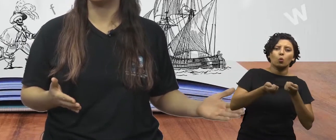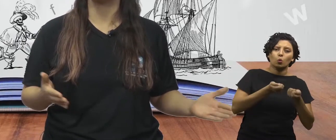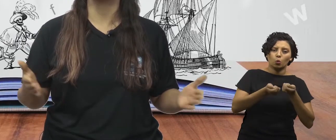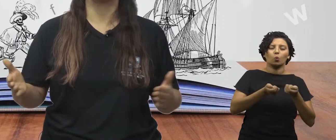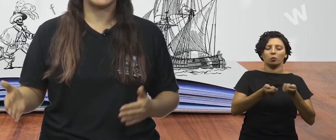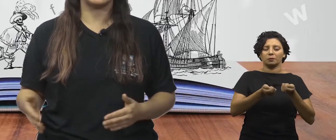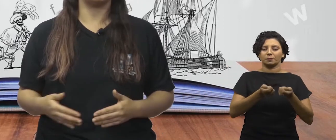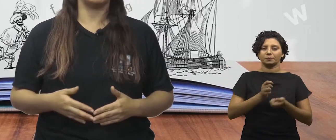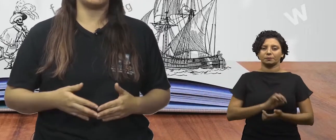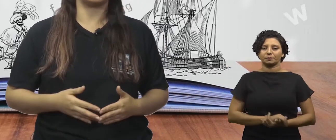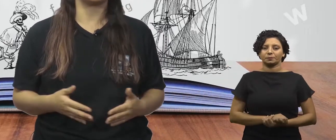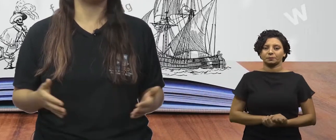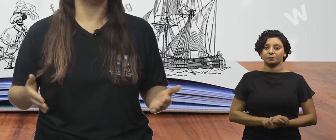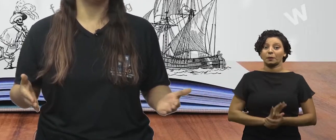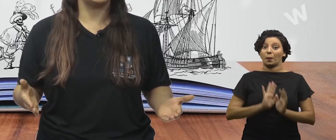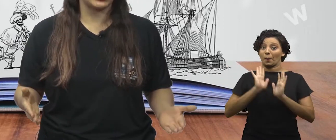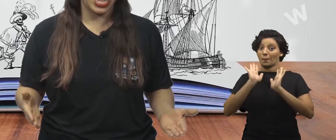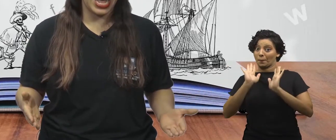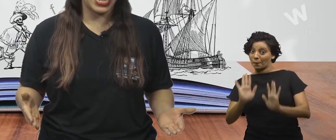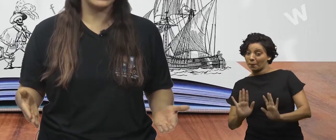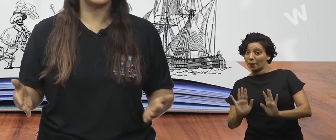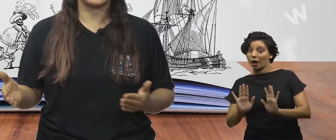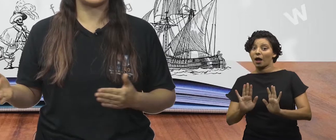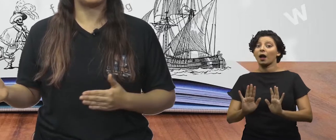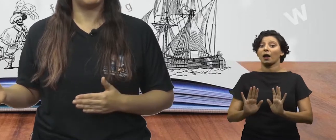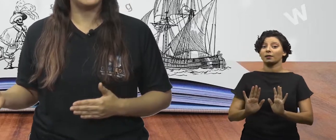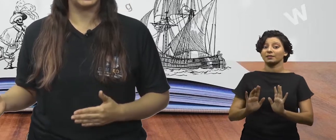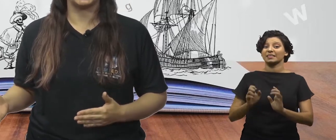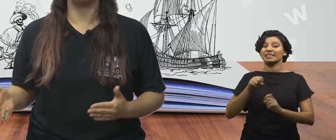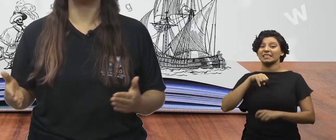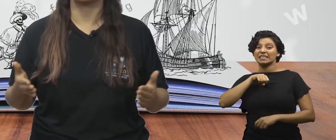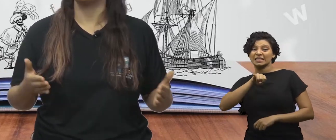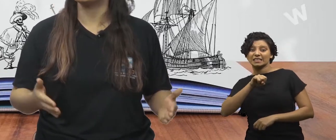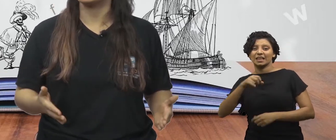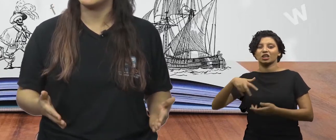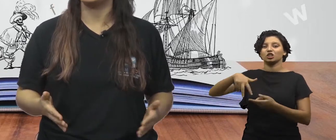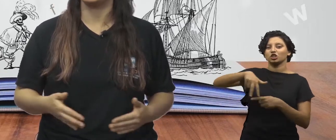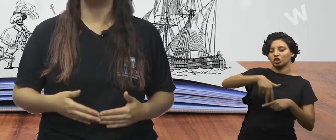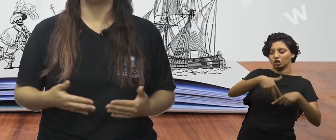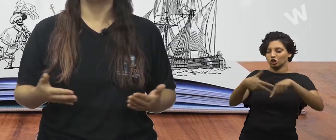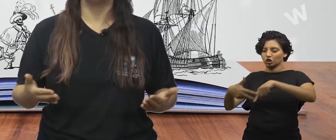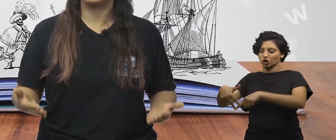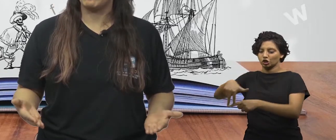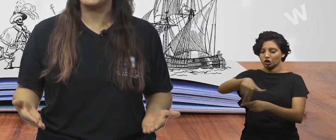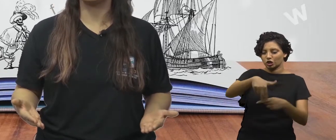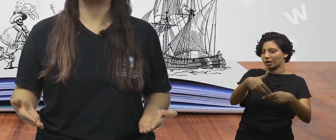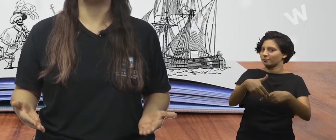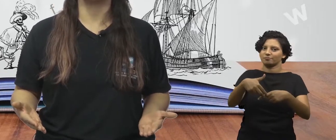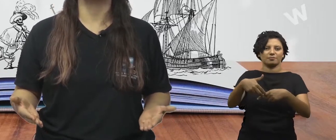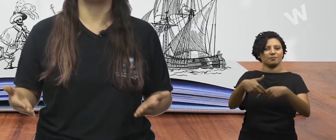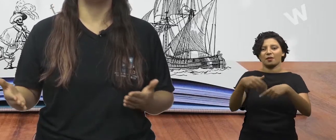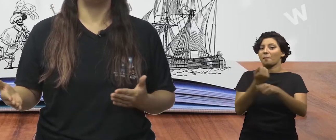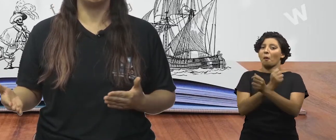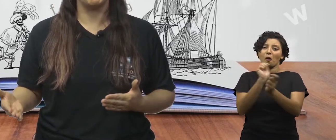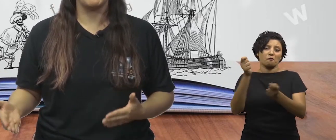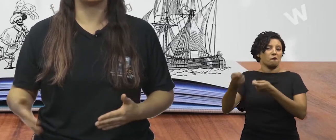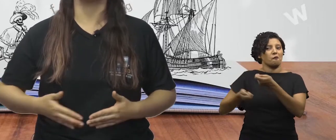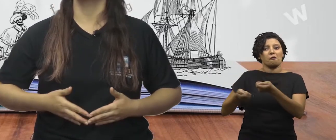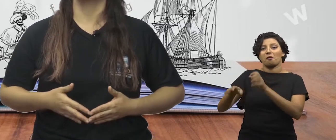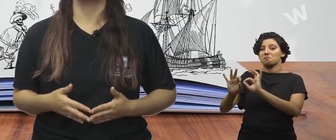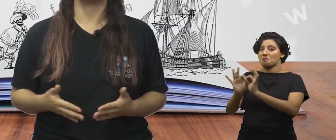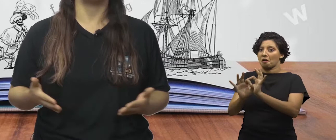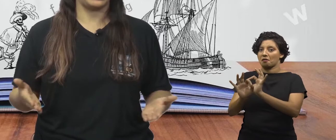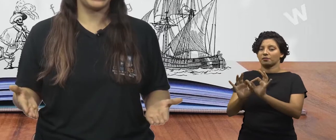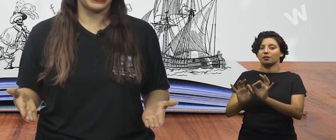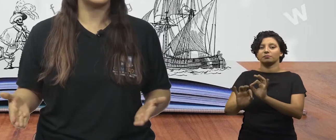dos riscos envolvidos. Já realizar manobras em um skate não possibilita o